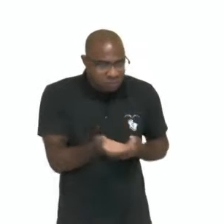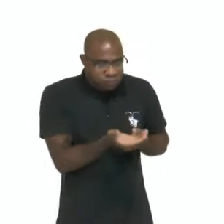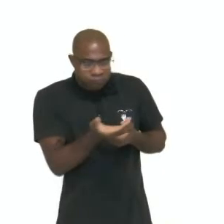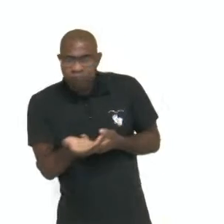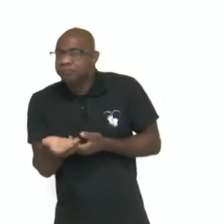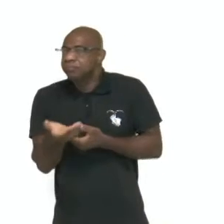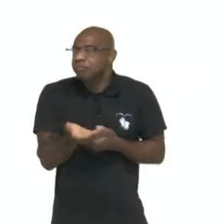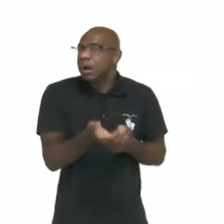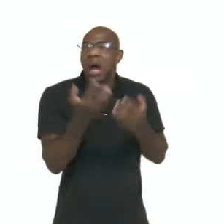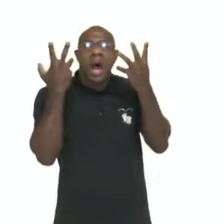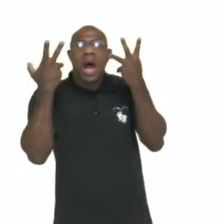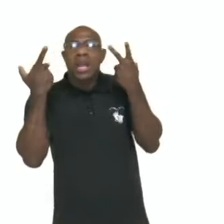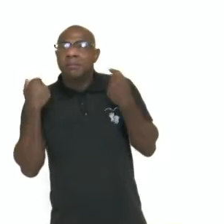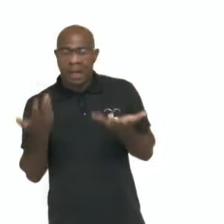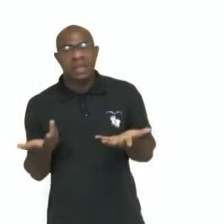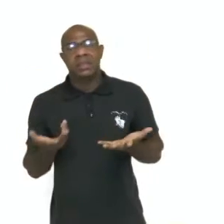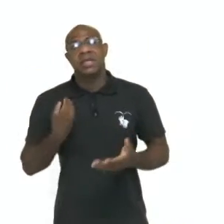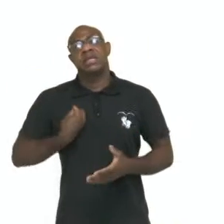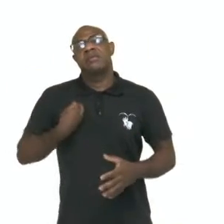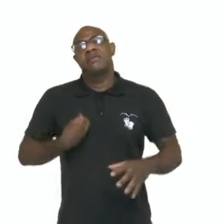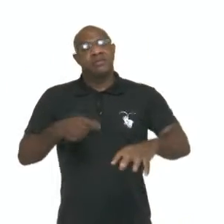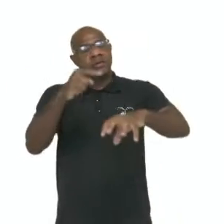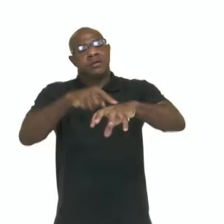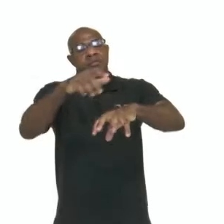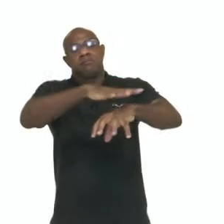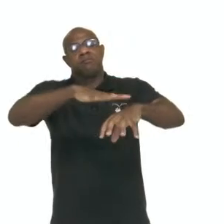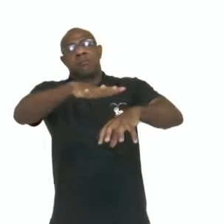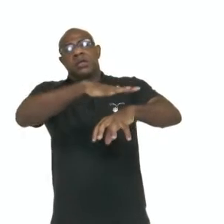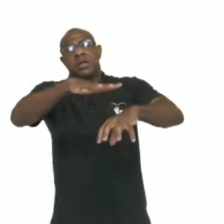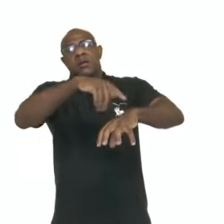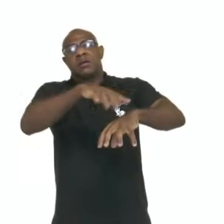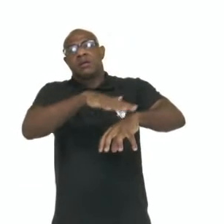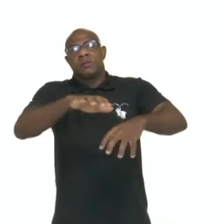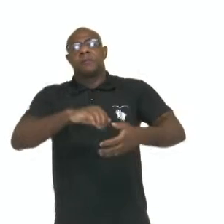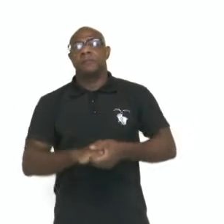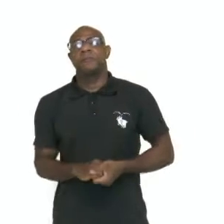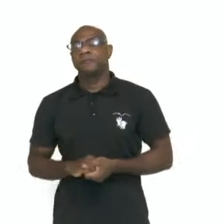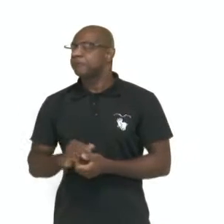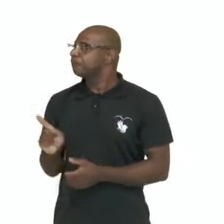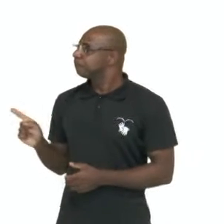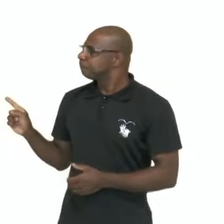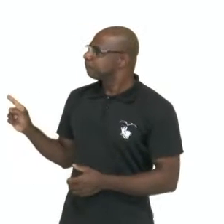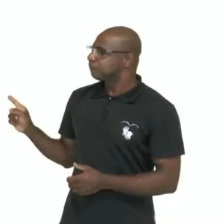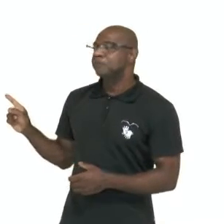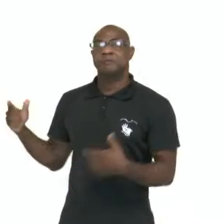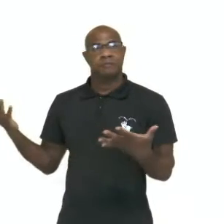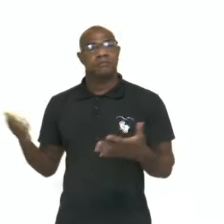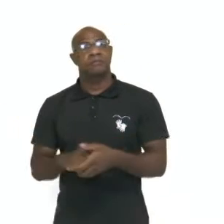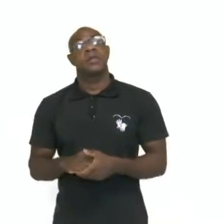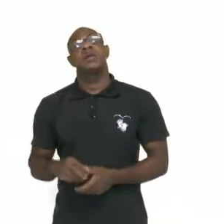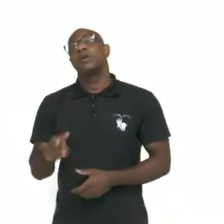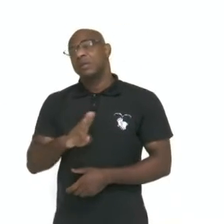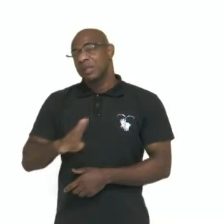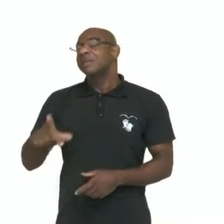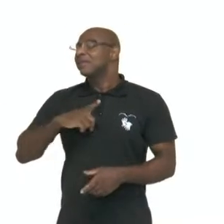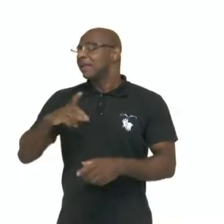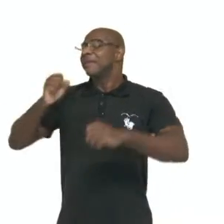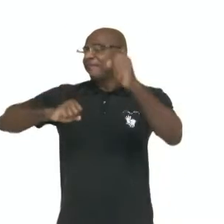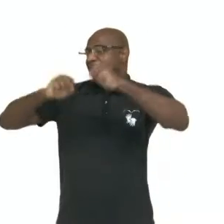aqui, a qual se retira então os dentes do marfim, né, para utilizar aí na indústria,